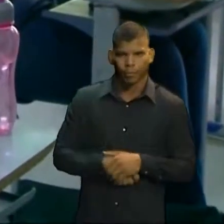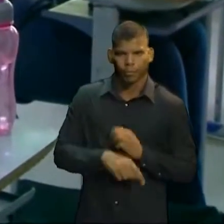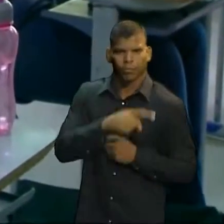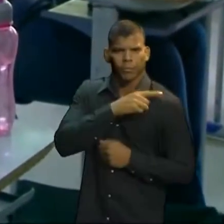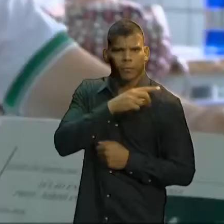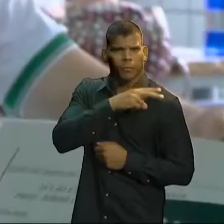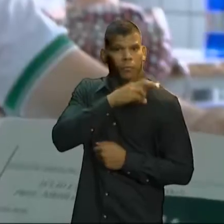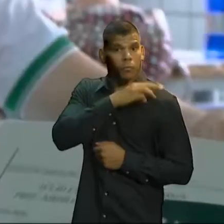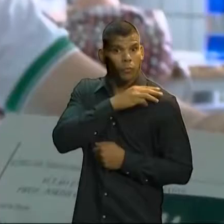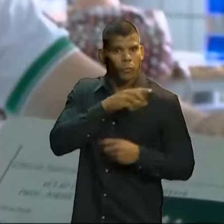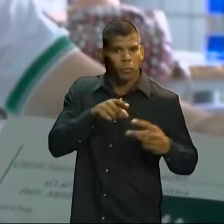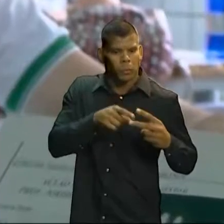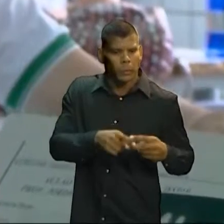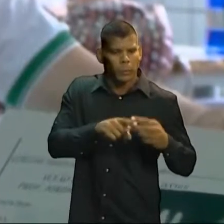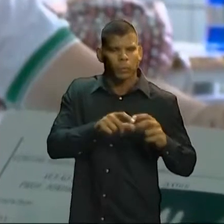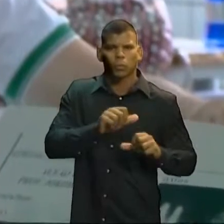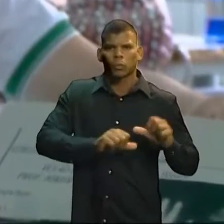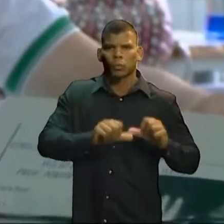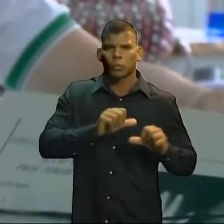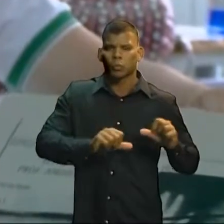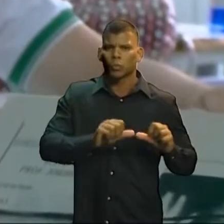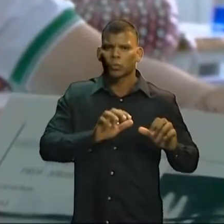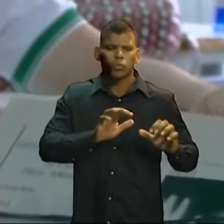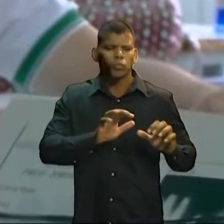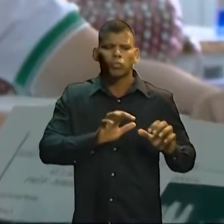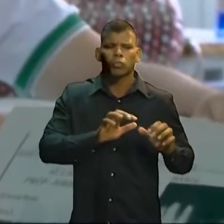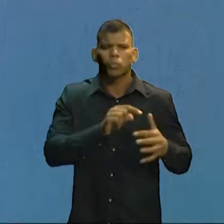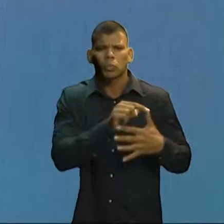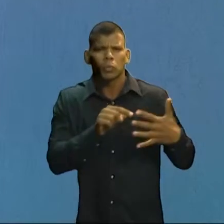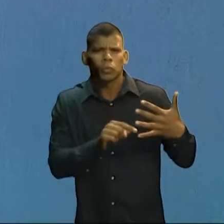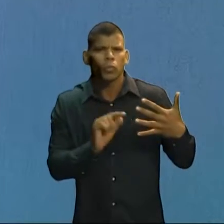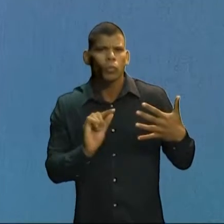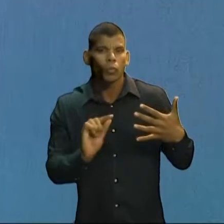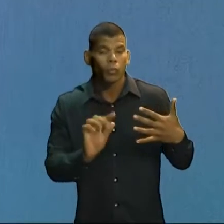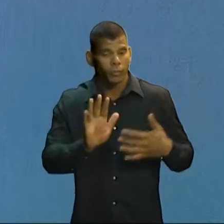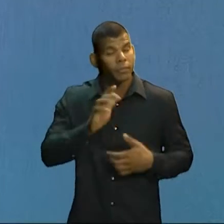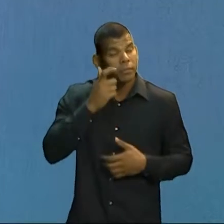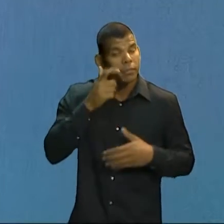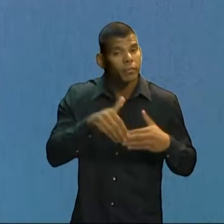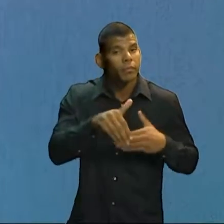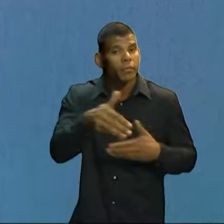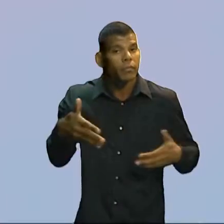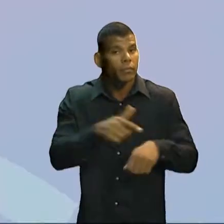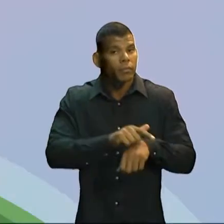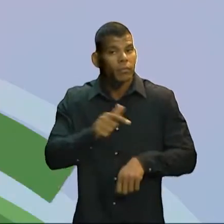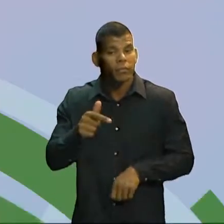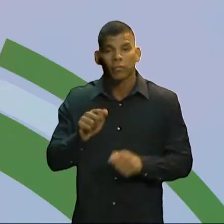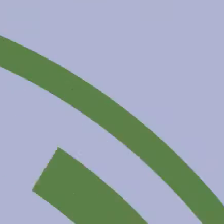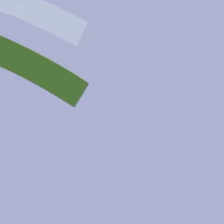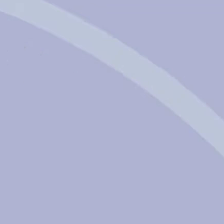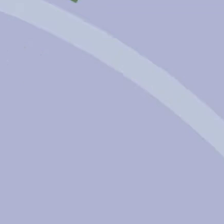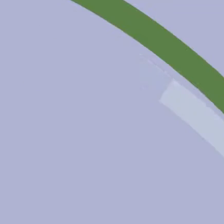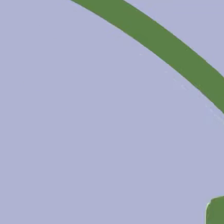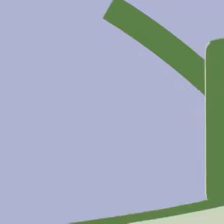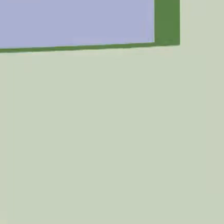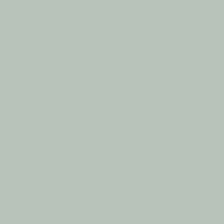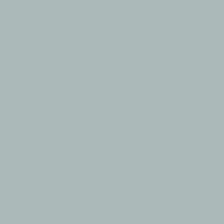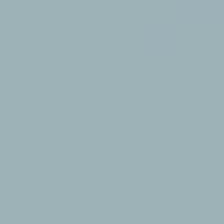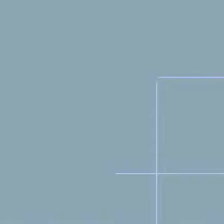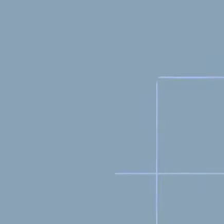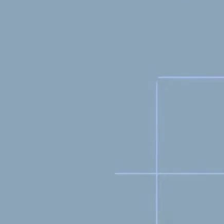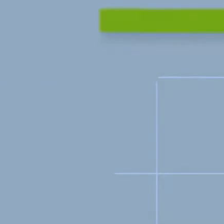que começa a ser implantado nas escolas brasileiras. Começa agora o Jornal Assembleia.